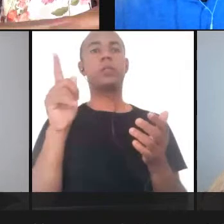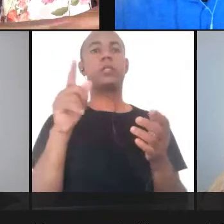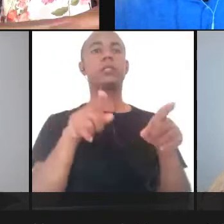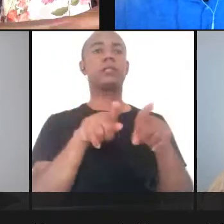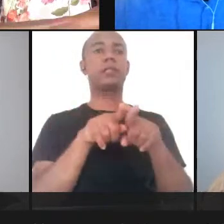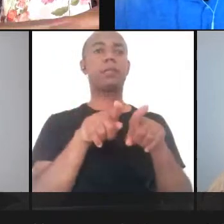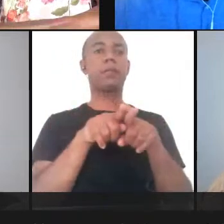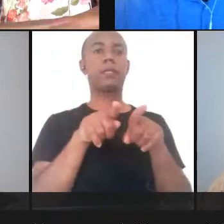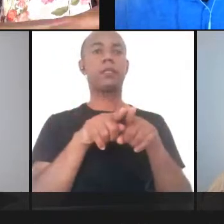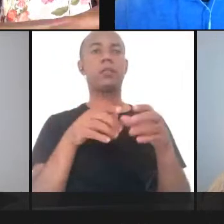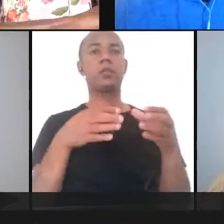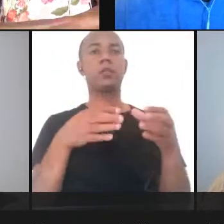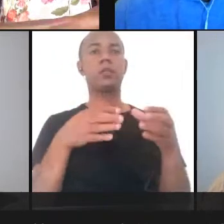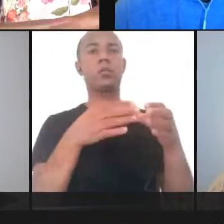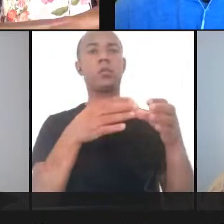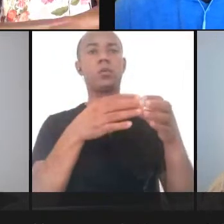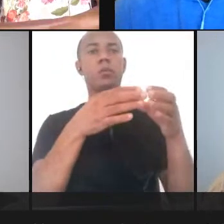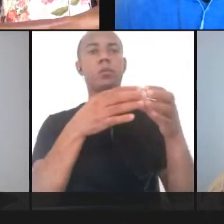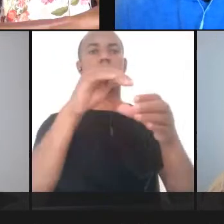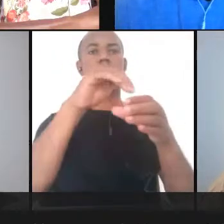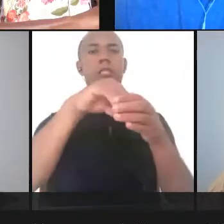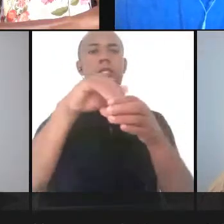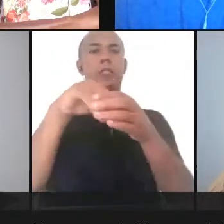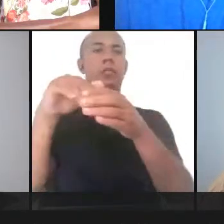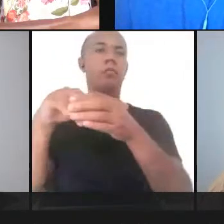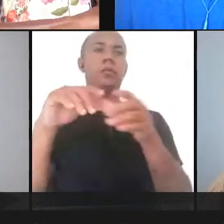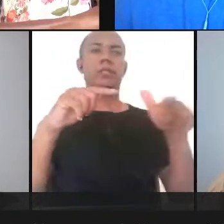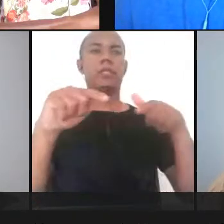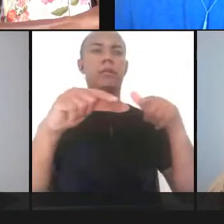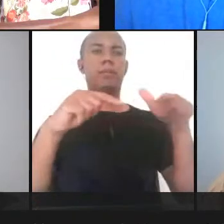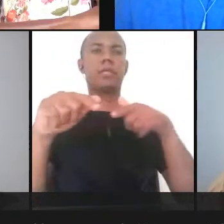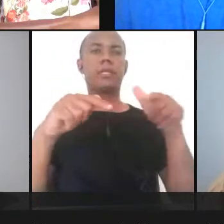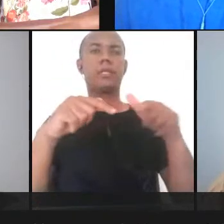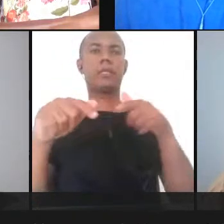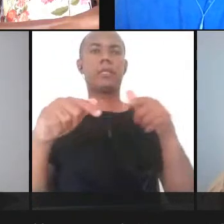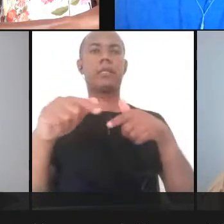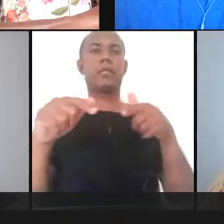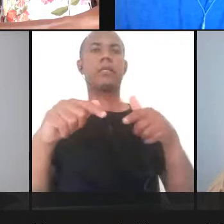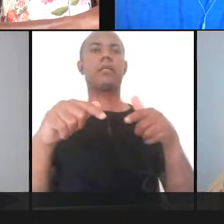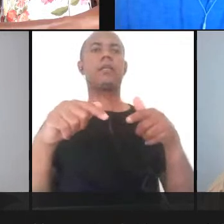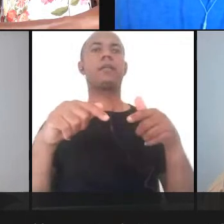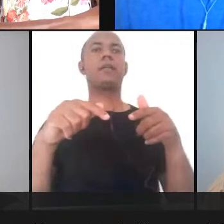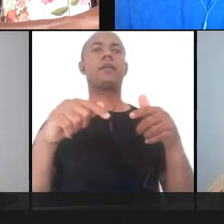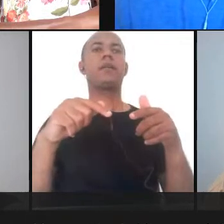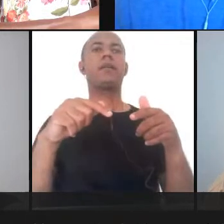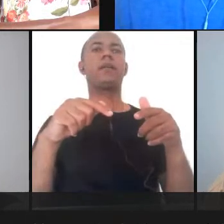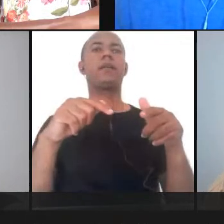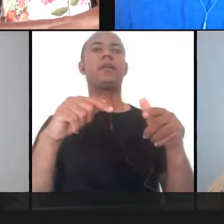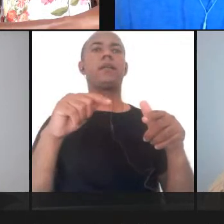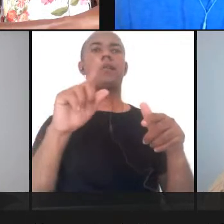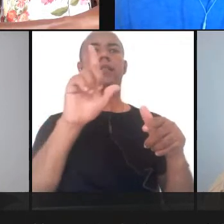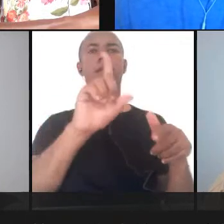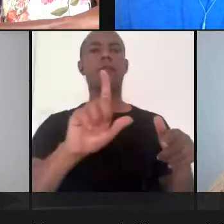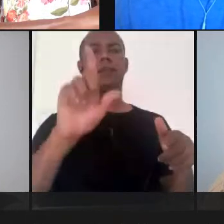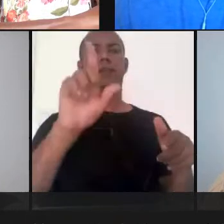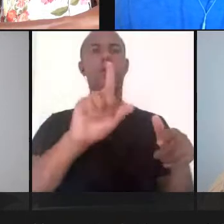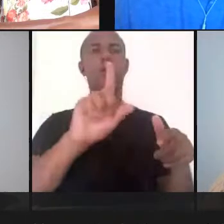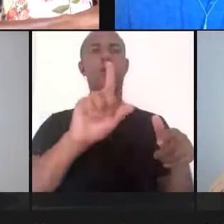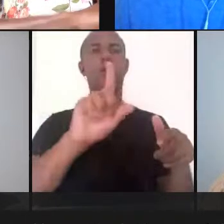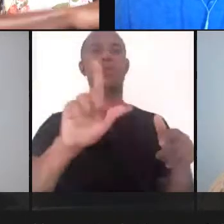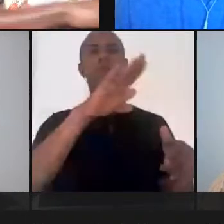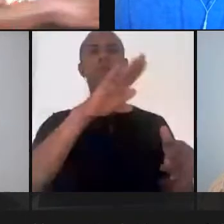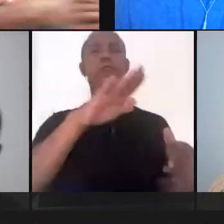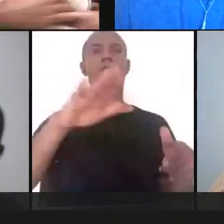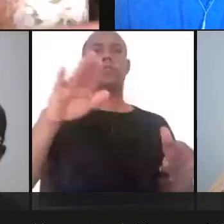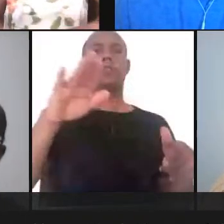da universidade, outros departamentos, faculdades que estejam a trabalhar, porventura, a literatura infantil. Mas, olhando para